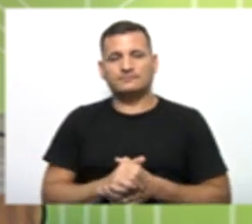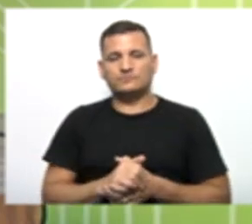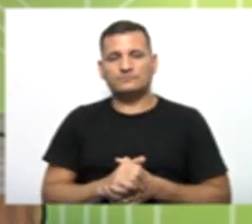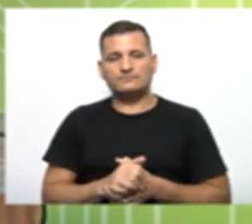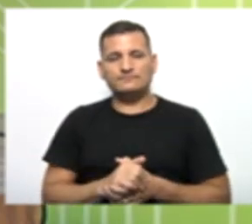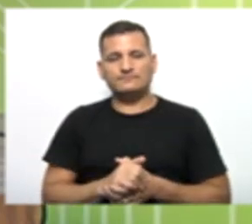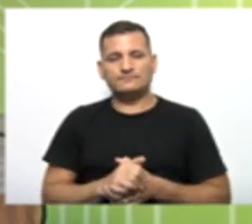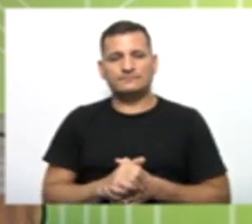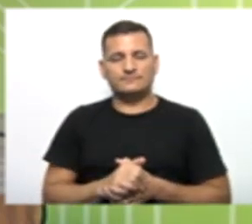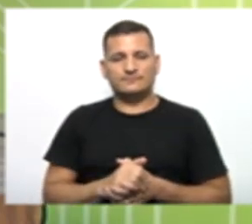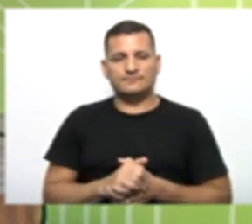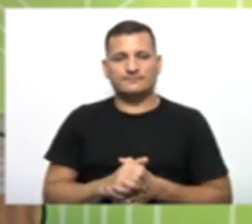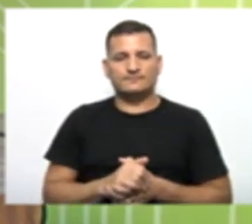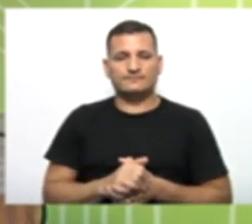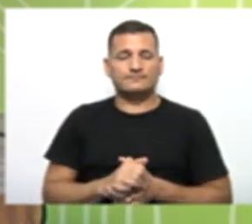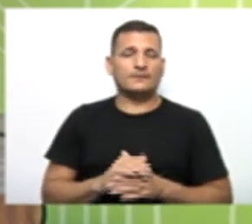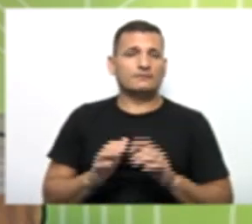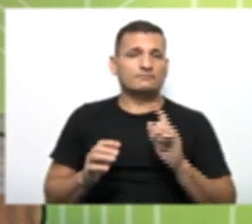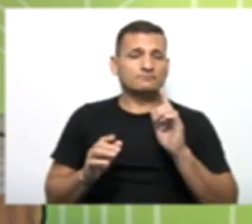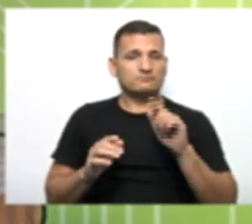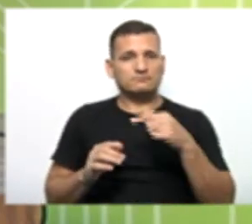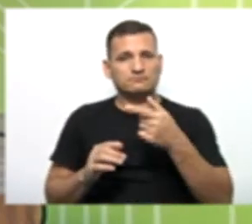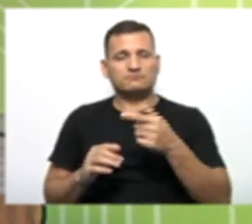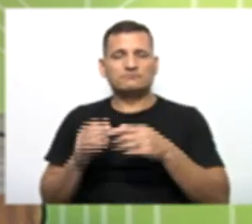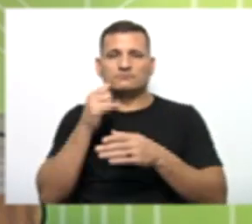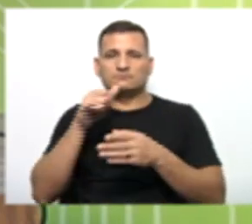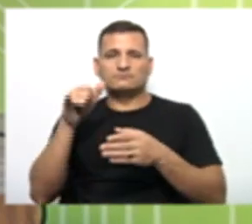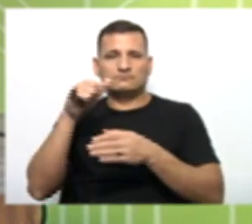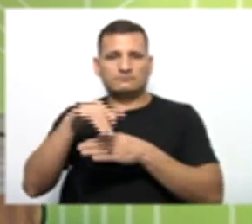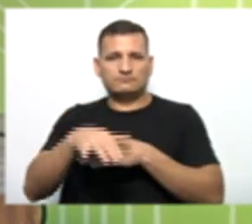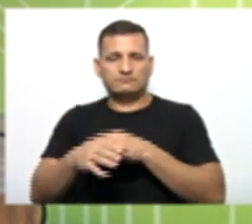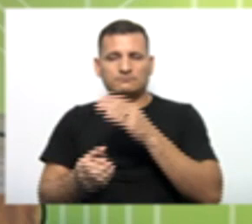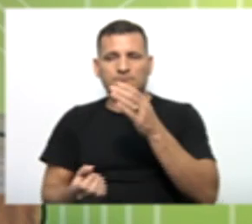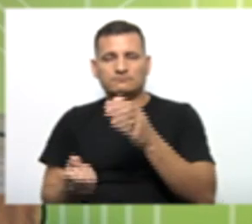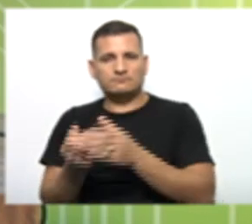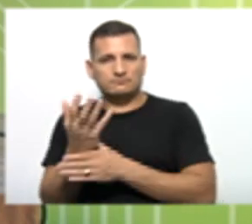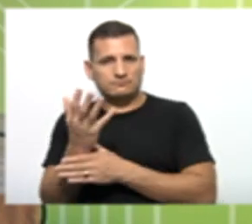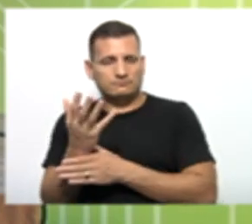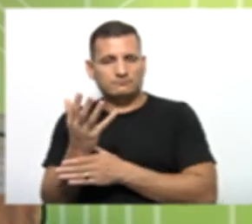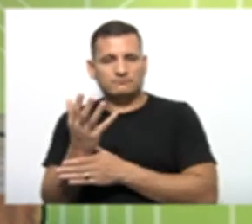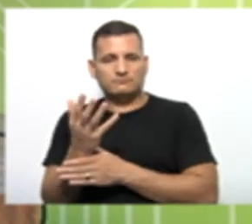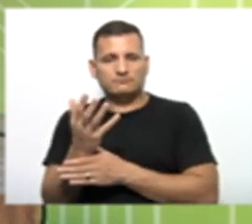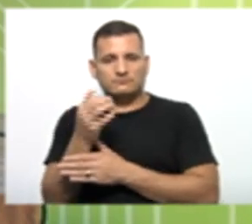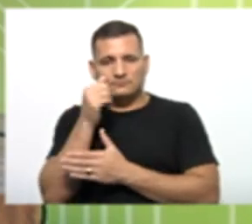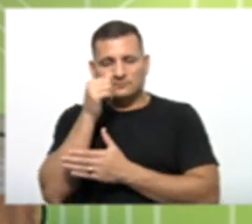Então, depois que essa usina foi instalada, foram verificados